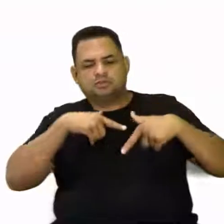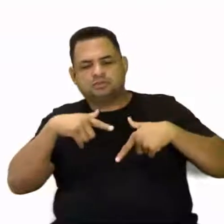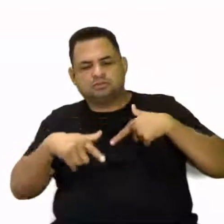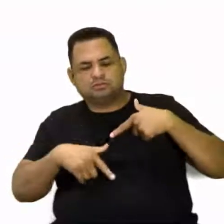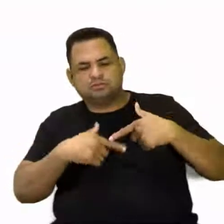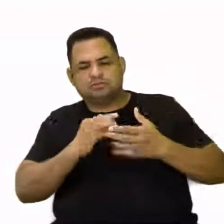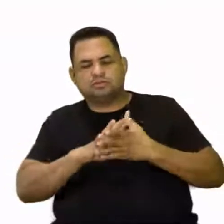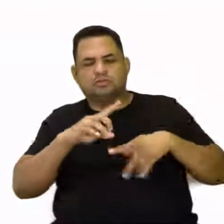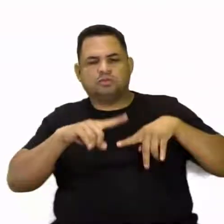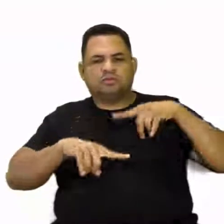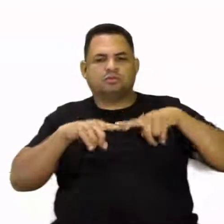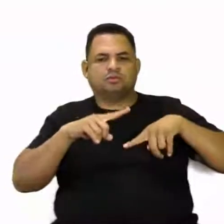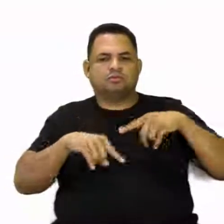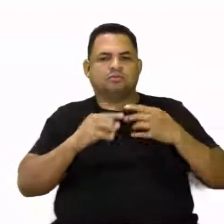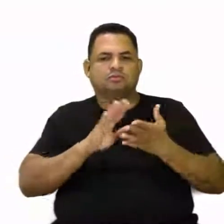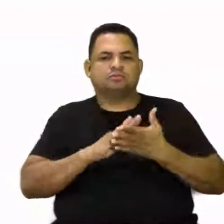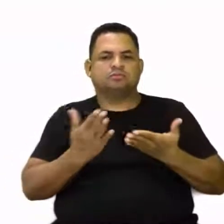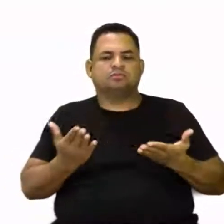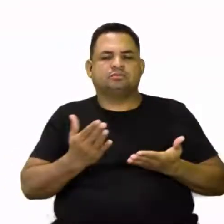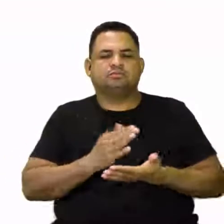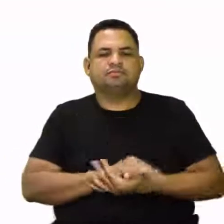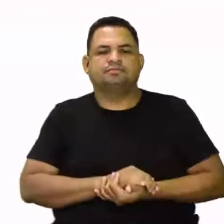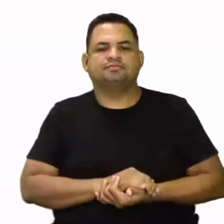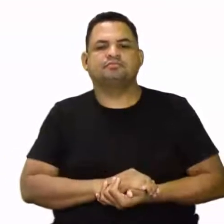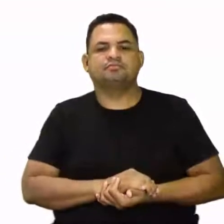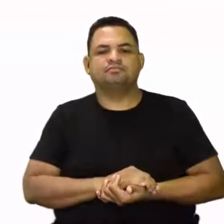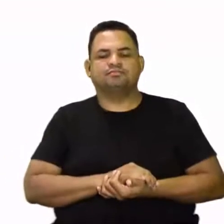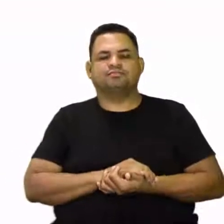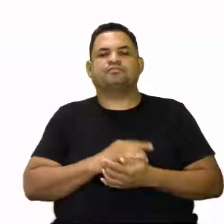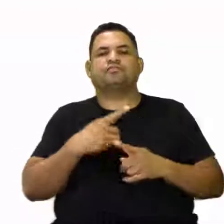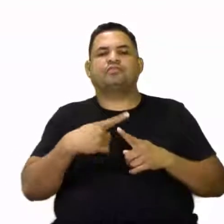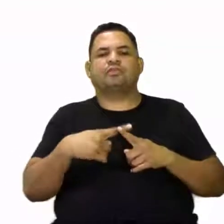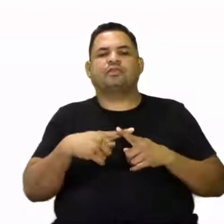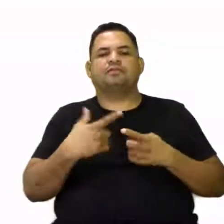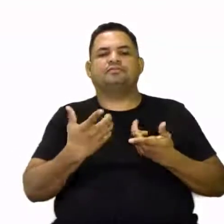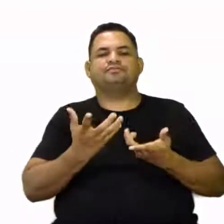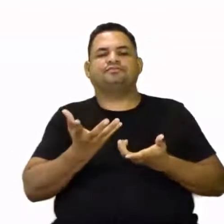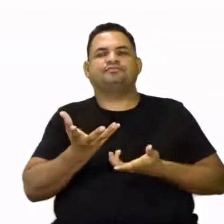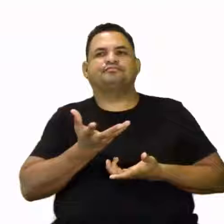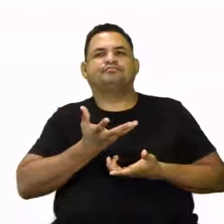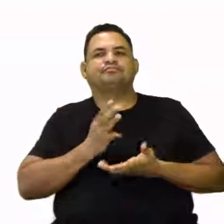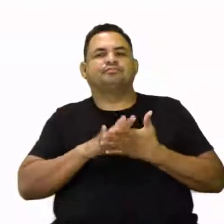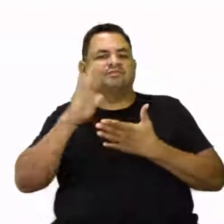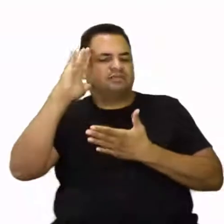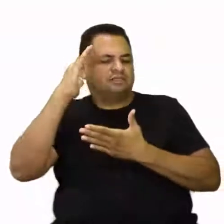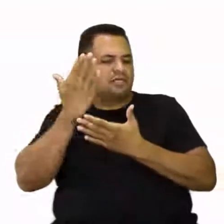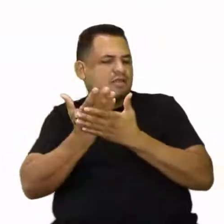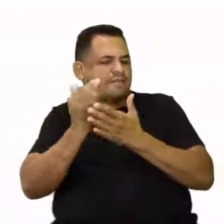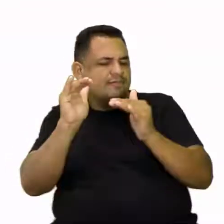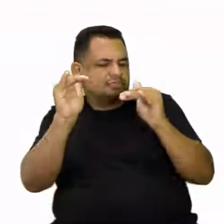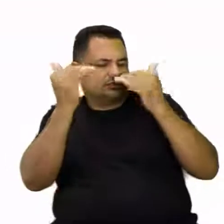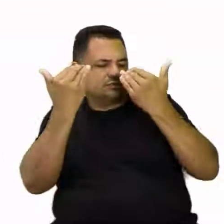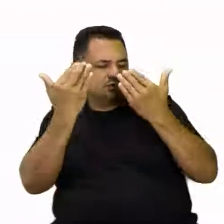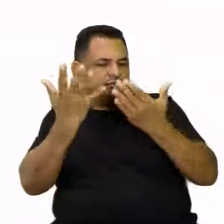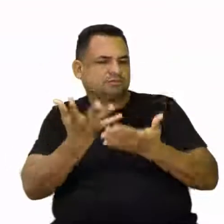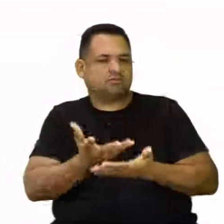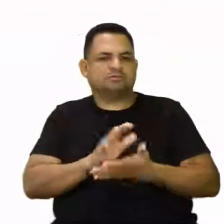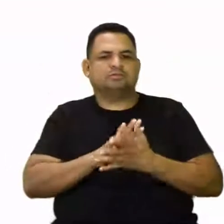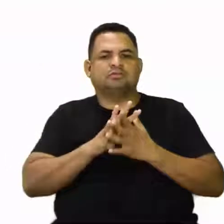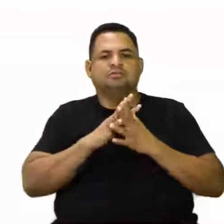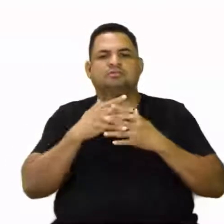produto. Normalmente mais ainda por serviço e produto, né? Porque eles querem convencer você. É a